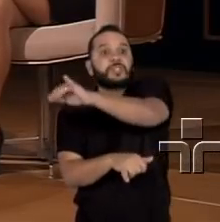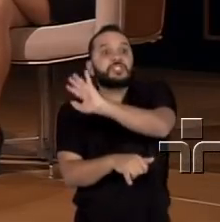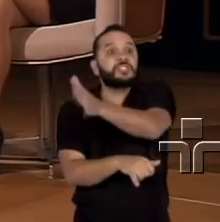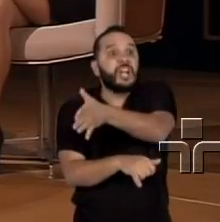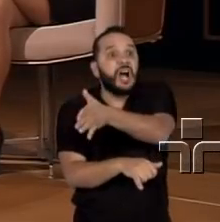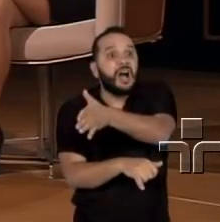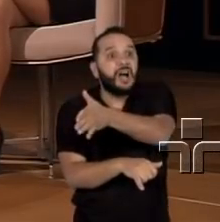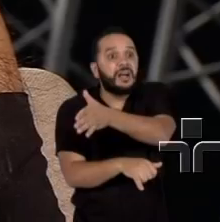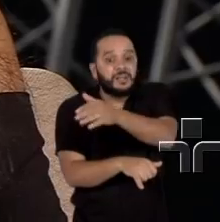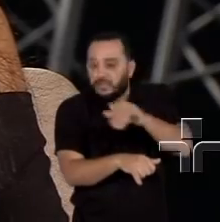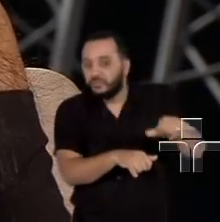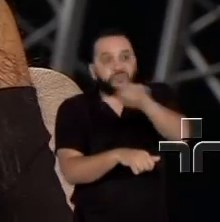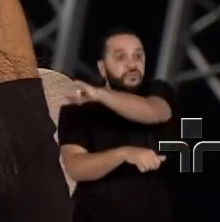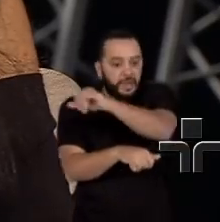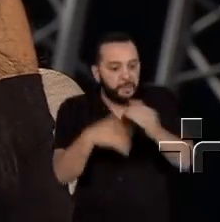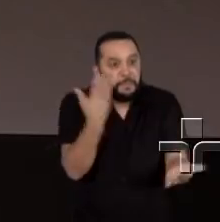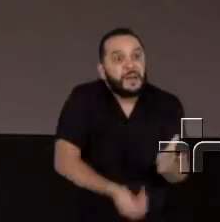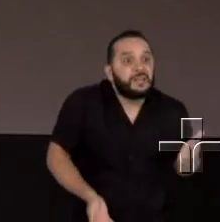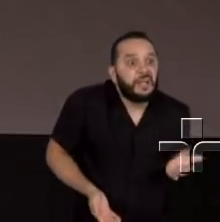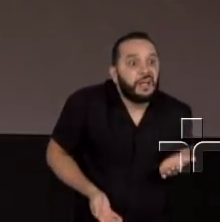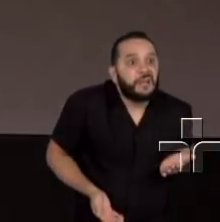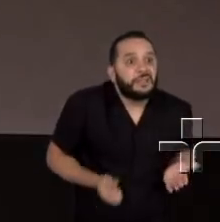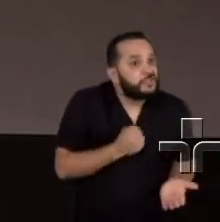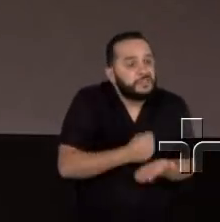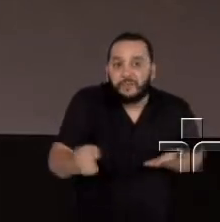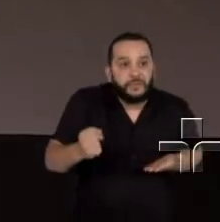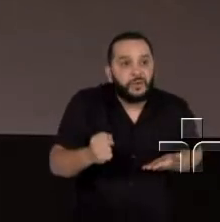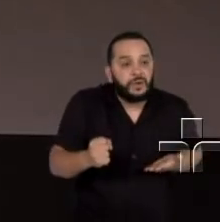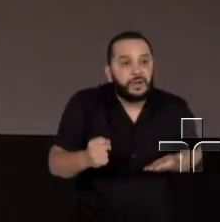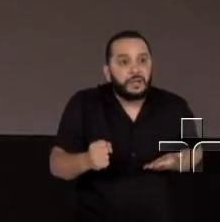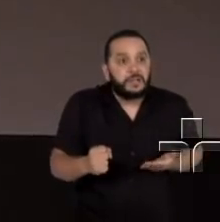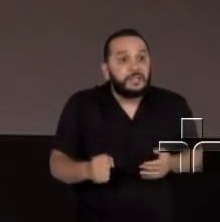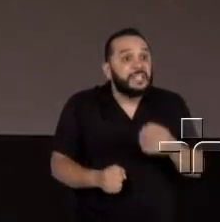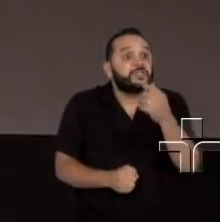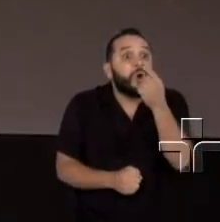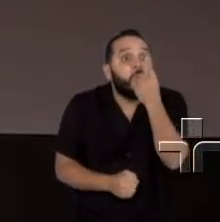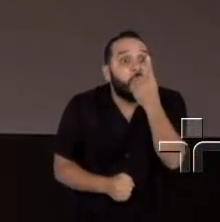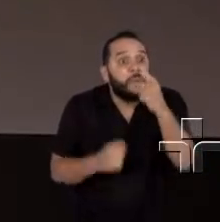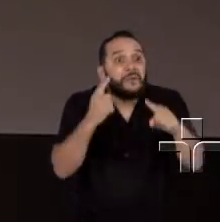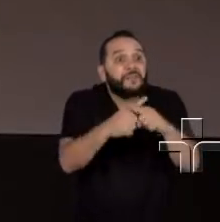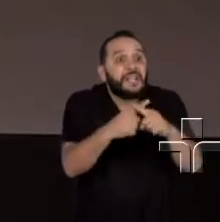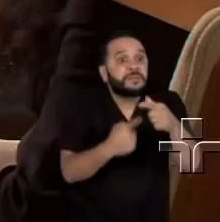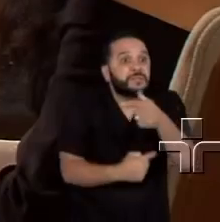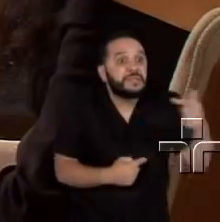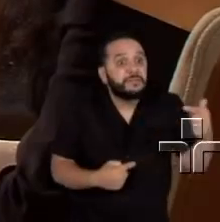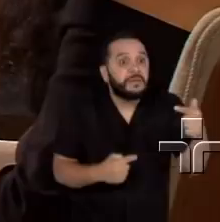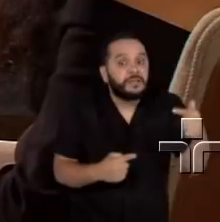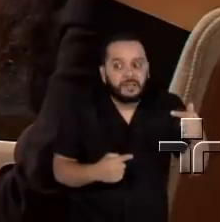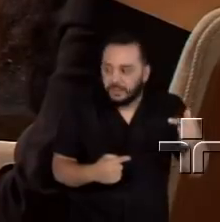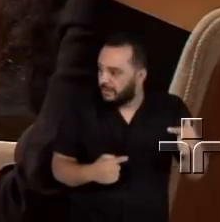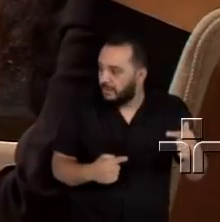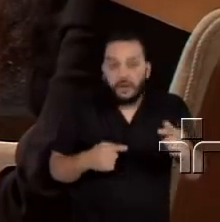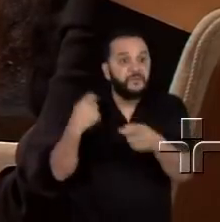vez por semana. E o festival ia começar. E a gente abria o festival.